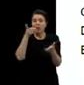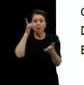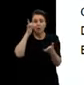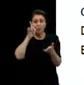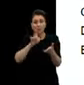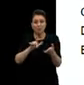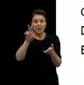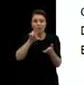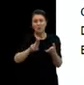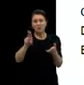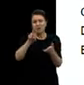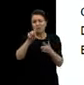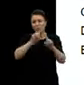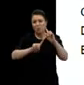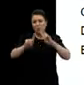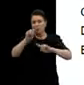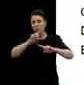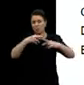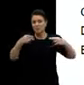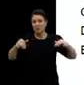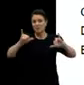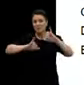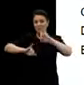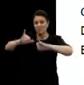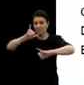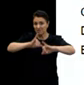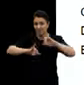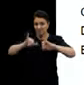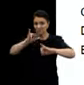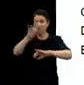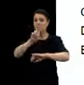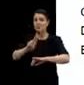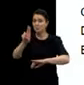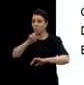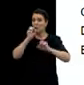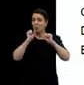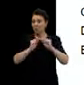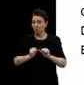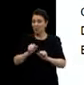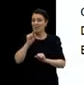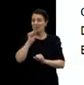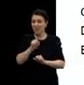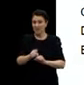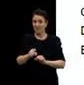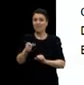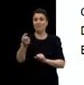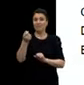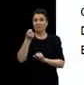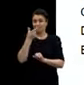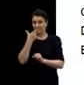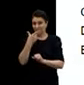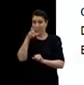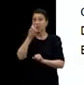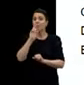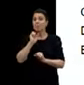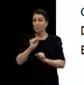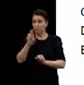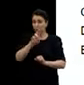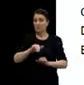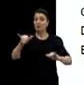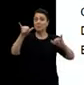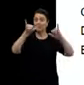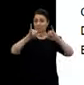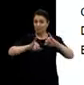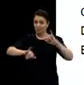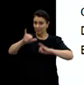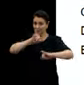rota química semissintética. Esse fármaco é utilizado como agente quimioterápico